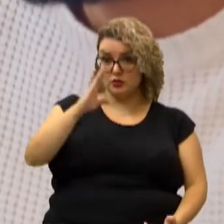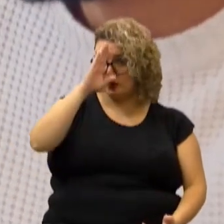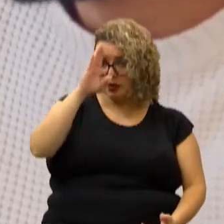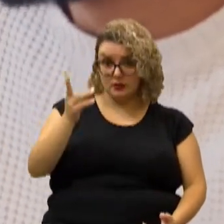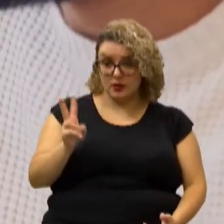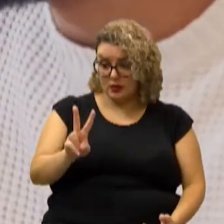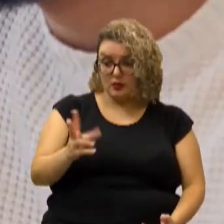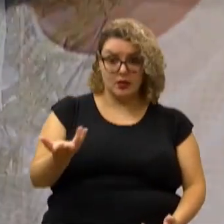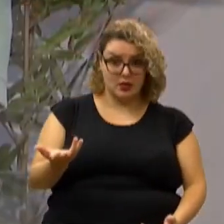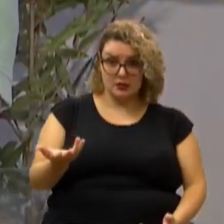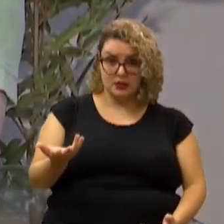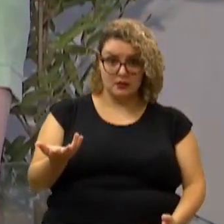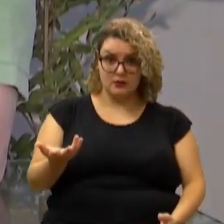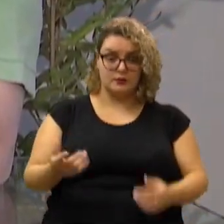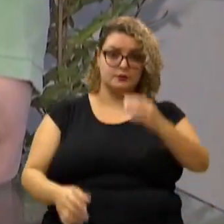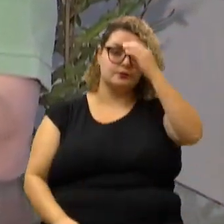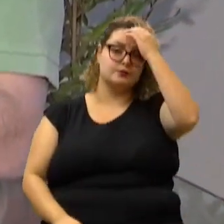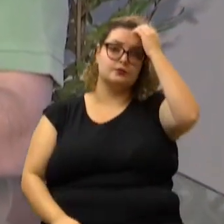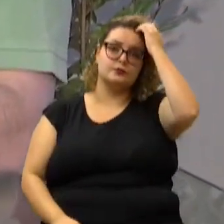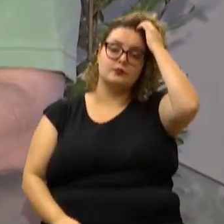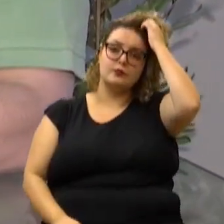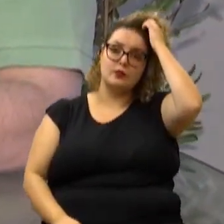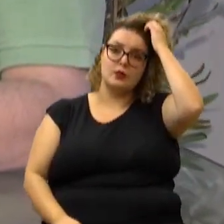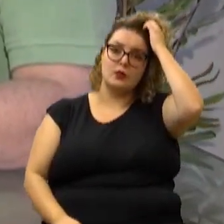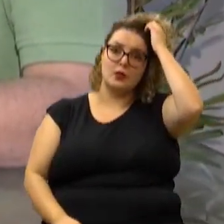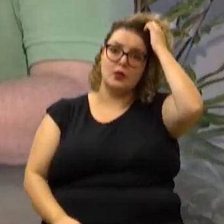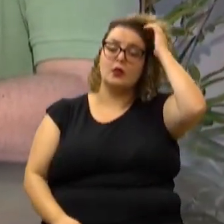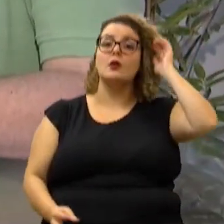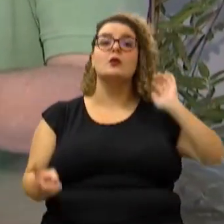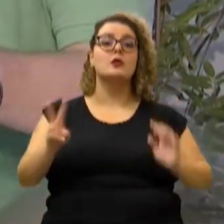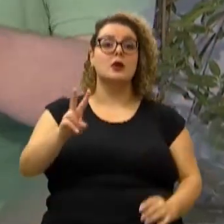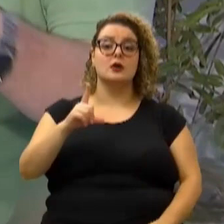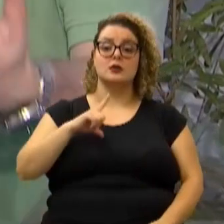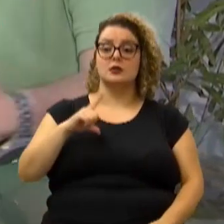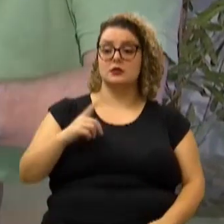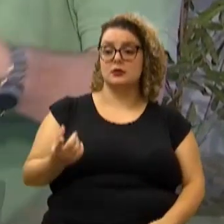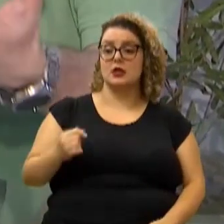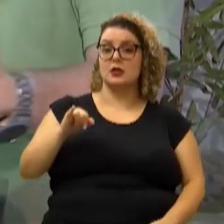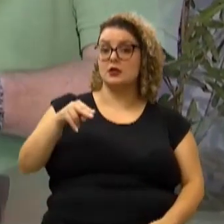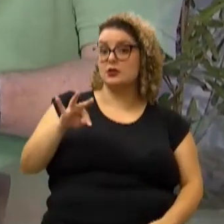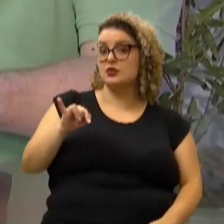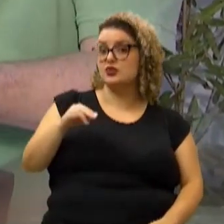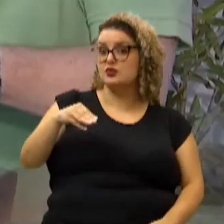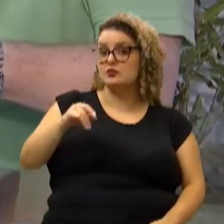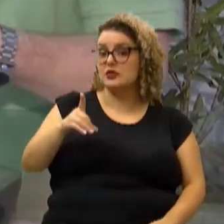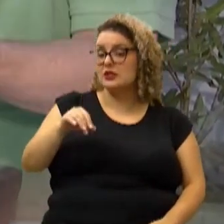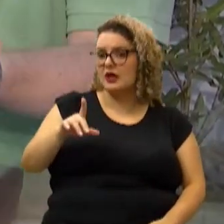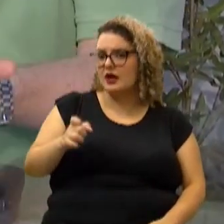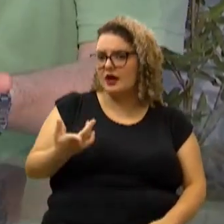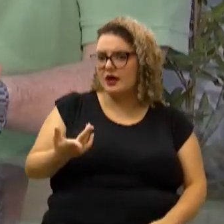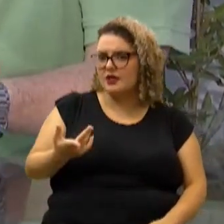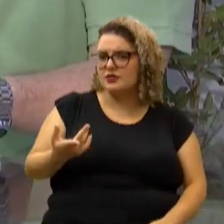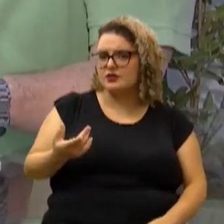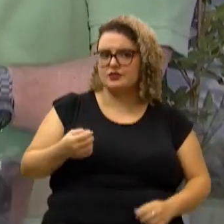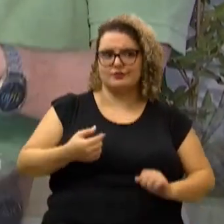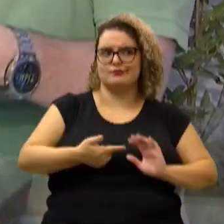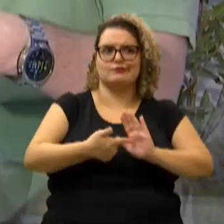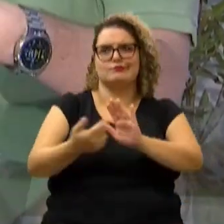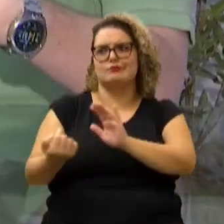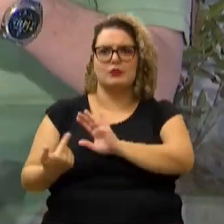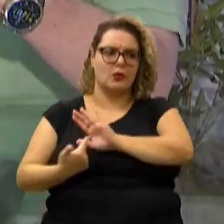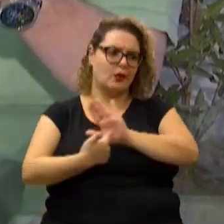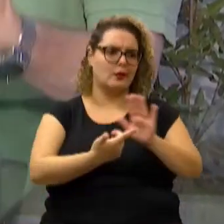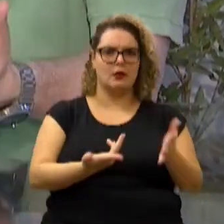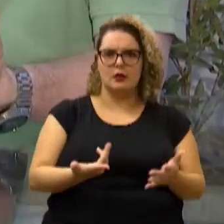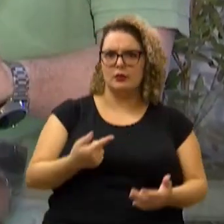principalmente um casal um casal que tem as suas intimidades reveladas não vai falar de dinheiro